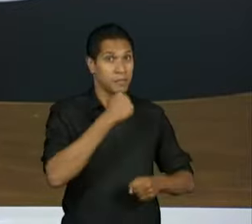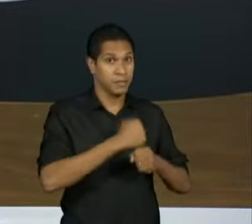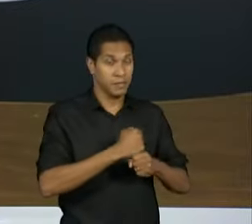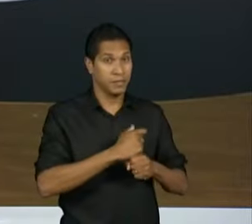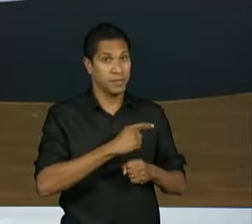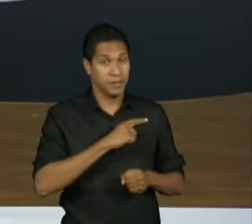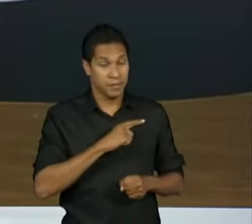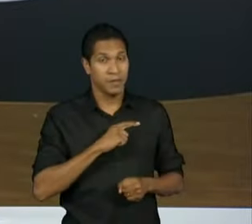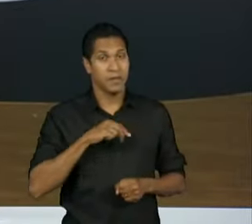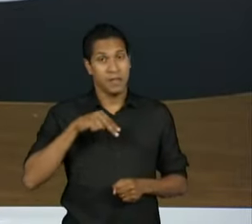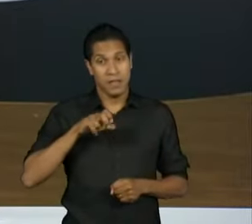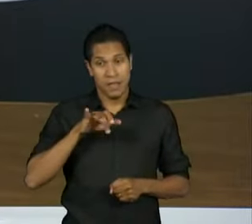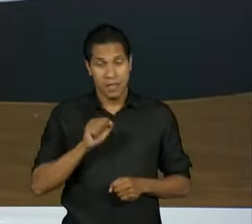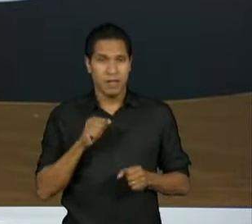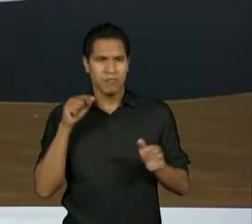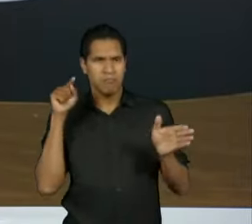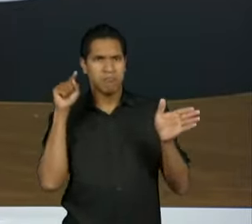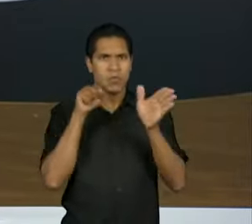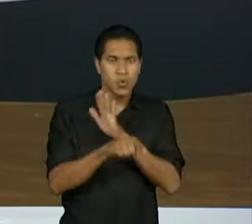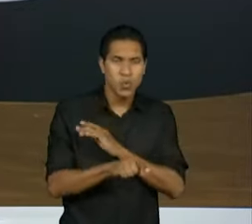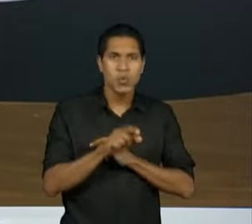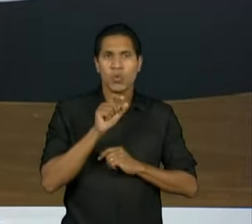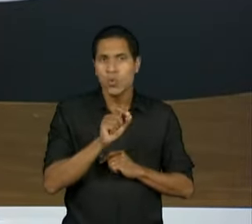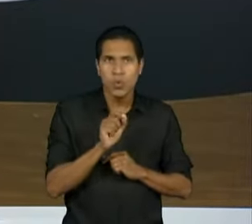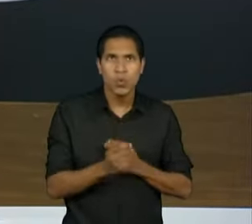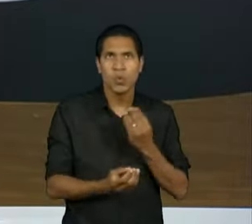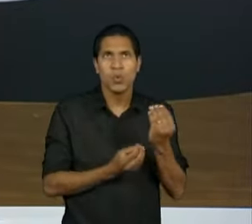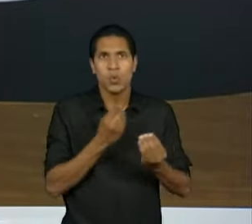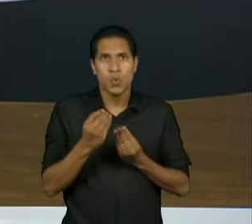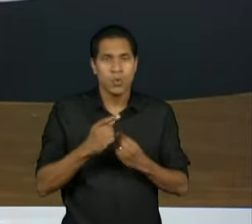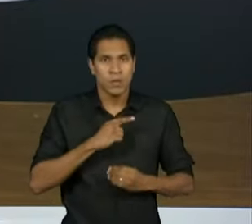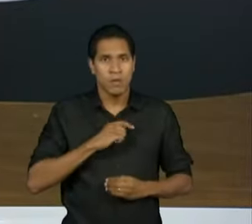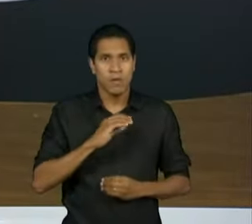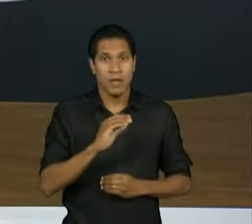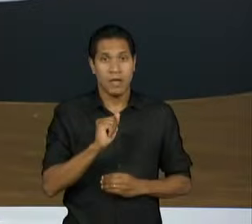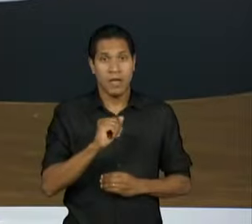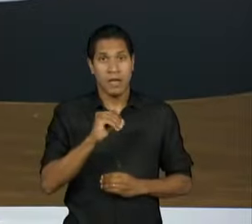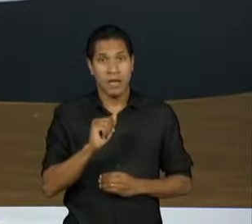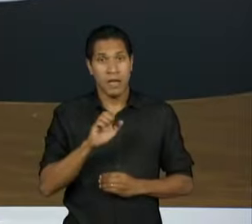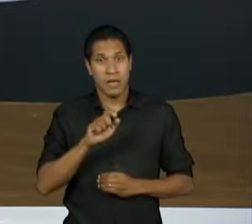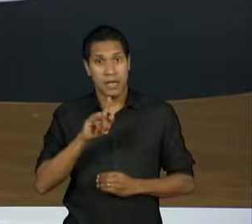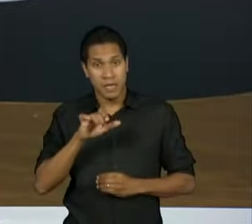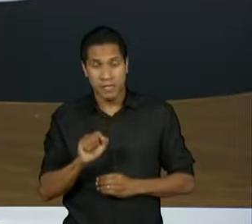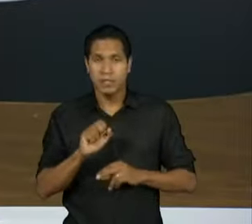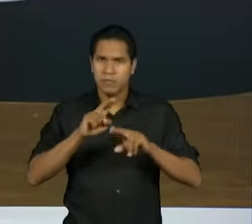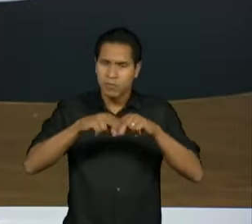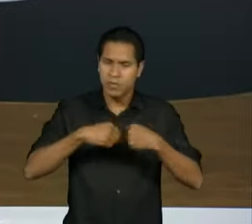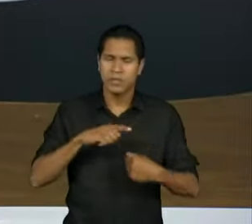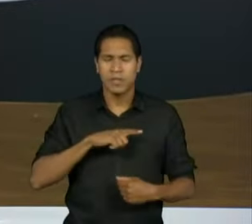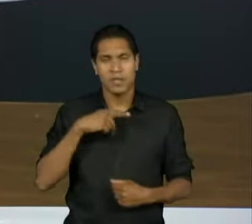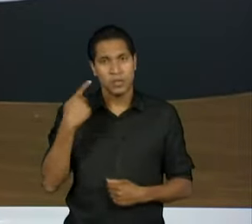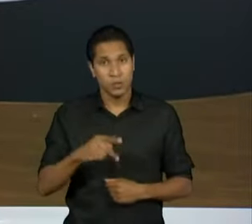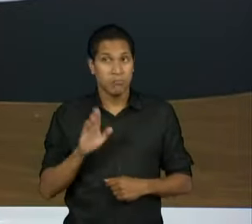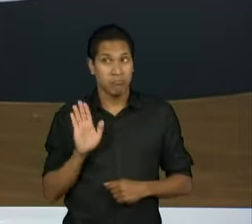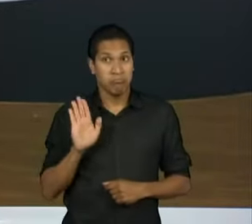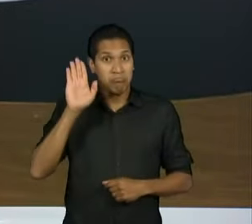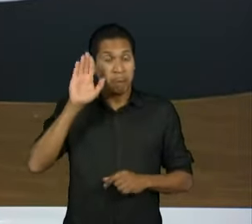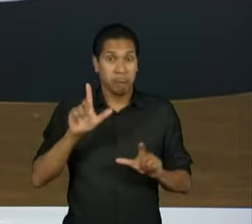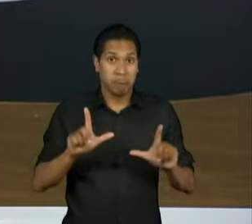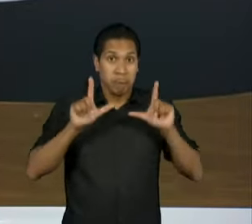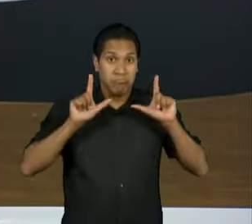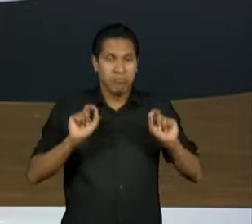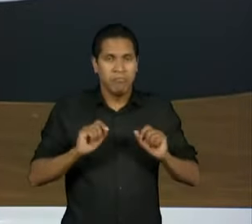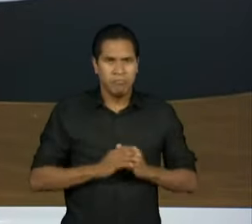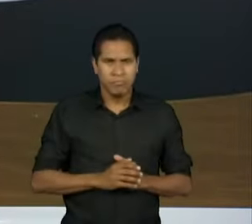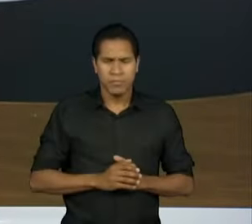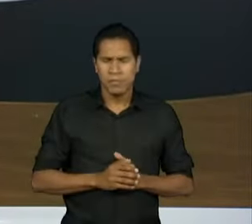da Pinhon foi questionada a respeito da escolha do Cacá Diegues em detrimento da sua candidatura. E ela respondeu com uma